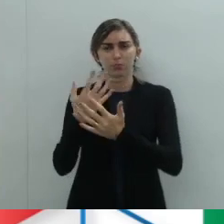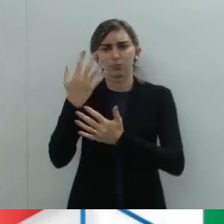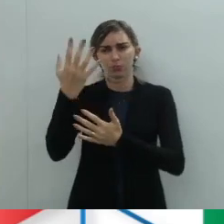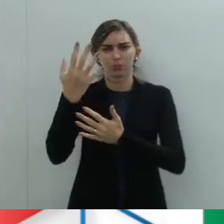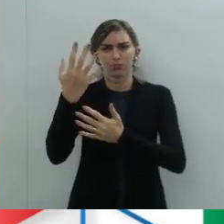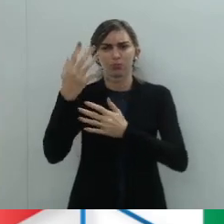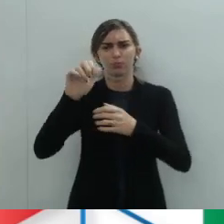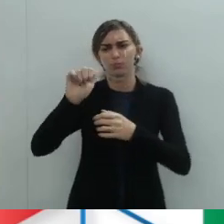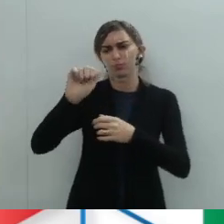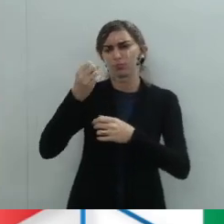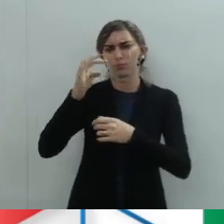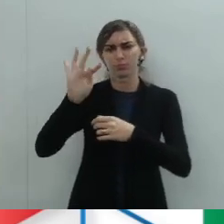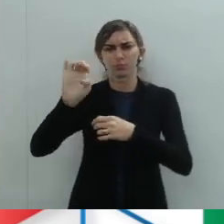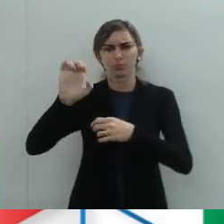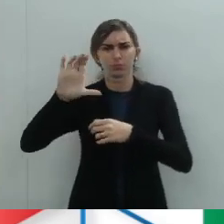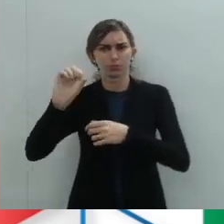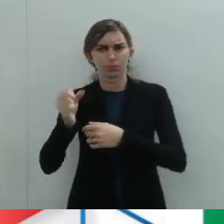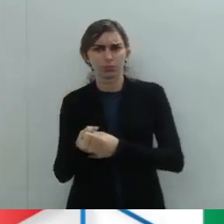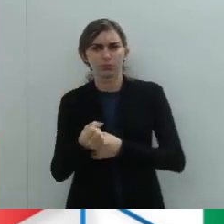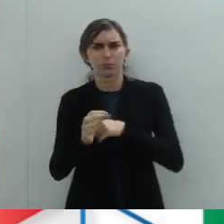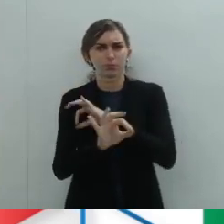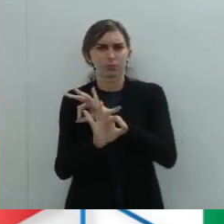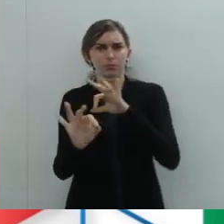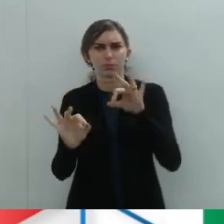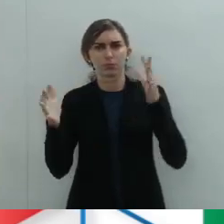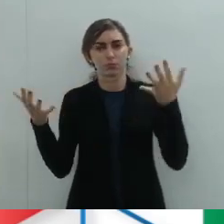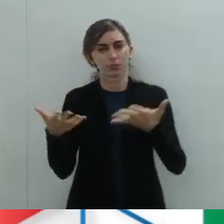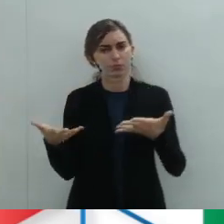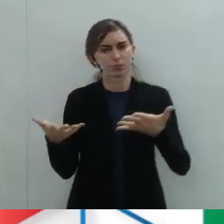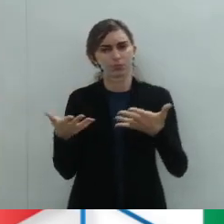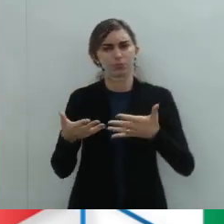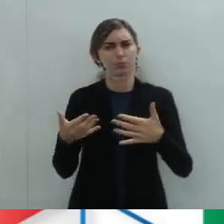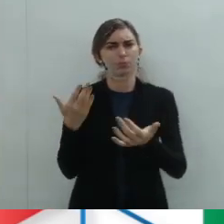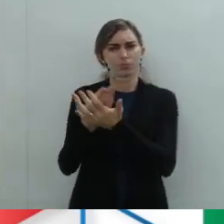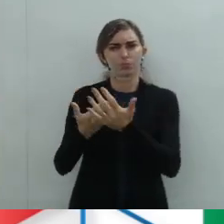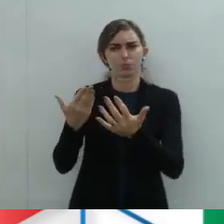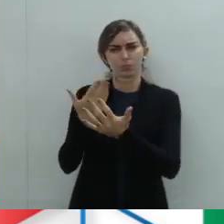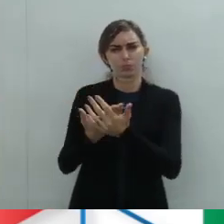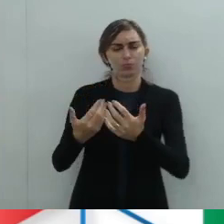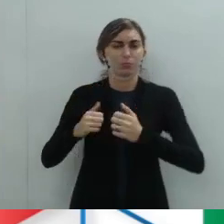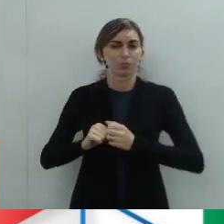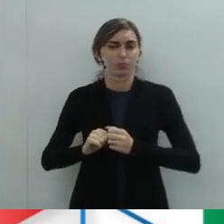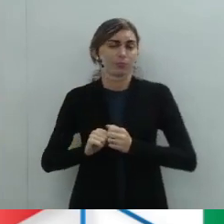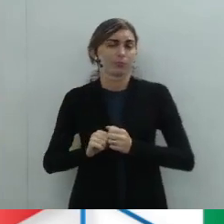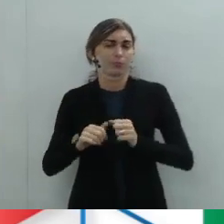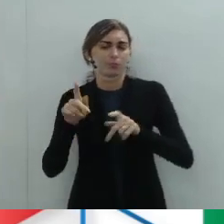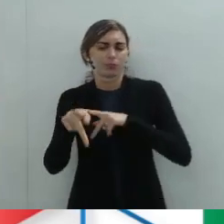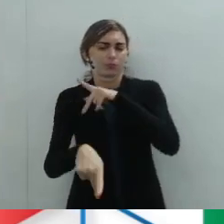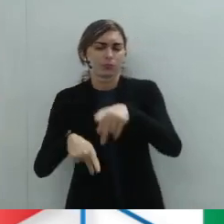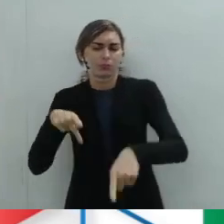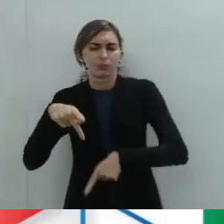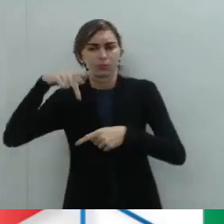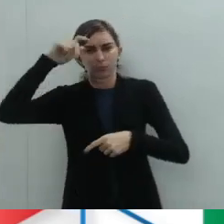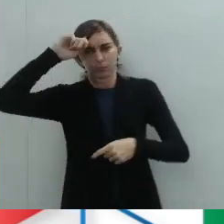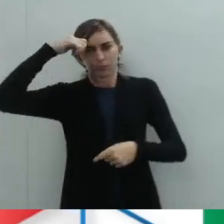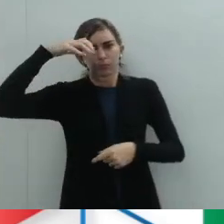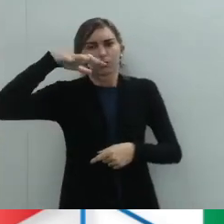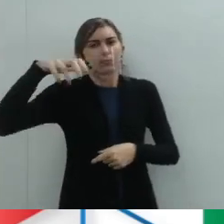os astecas maravilhosos, né? E hoje a gente vai estudar os povos